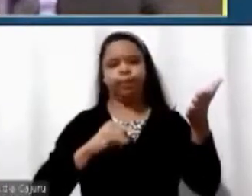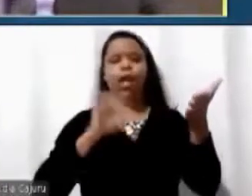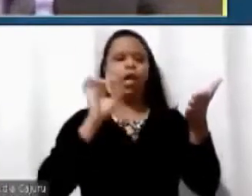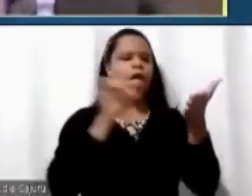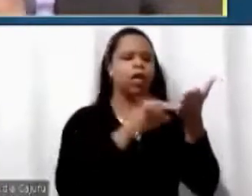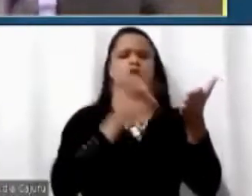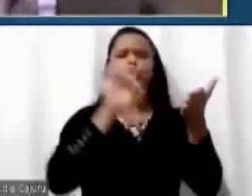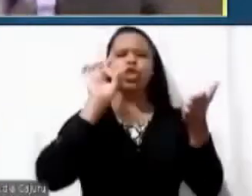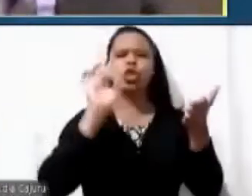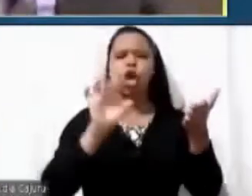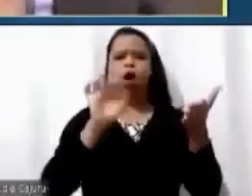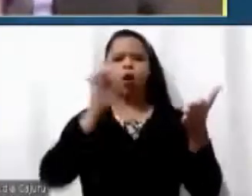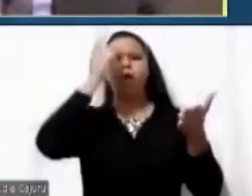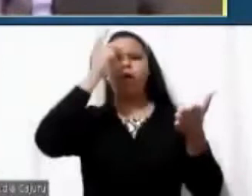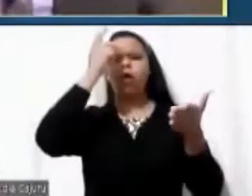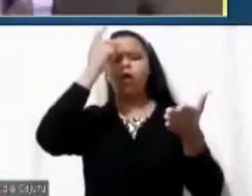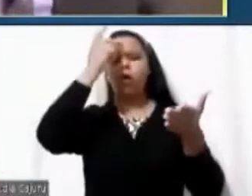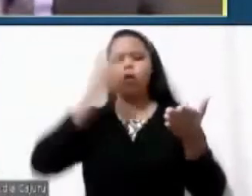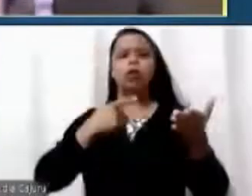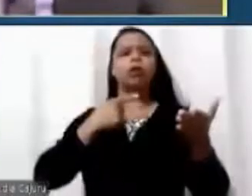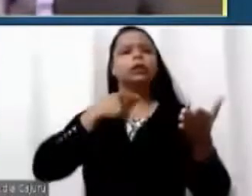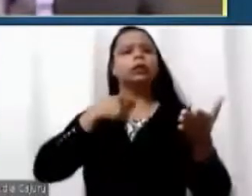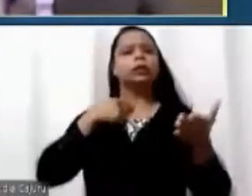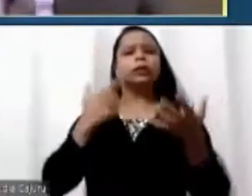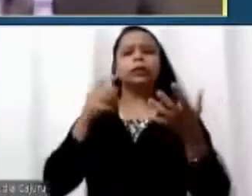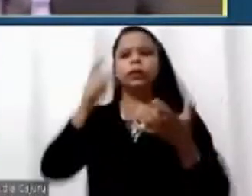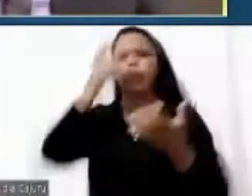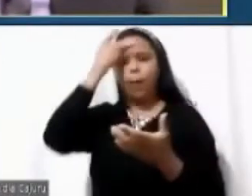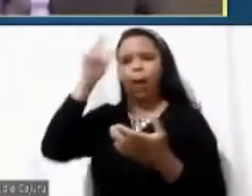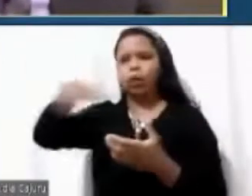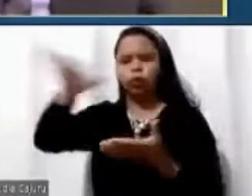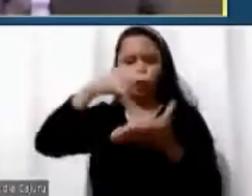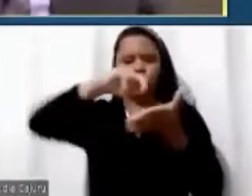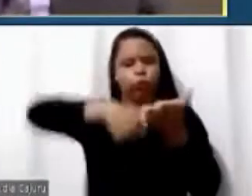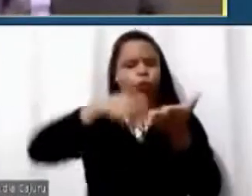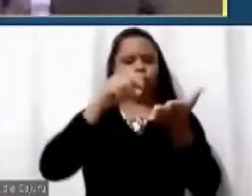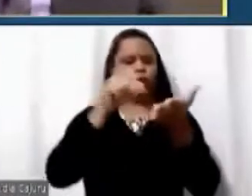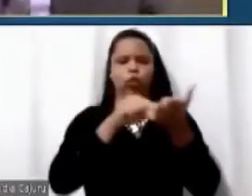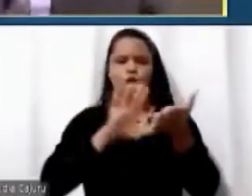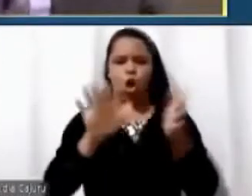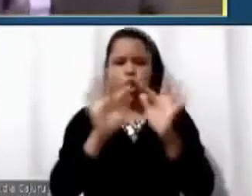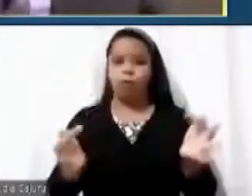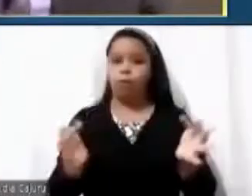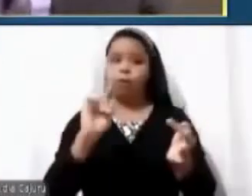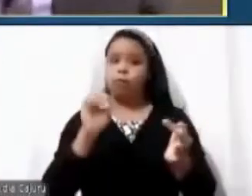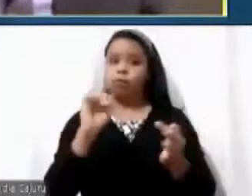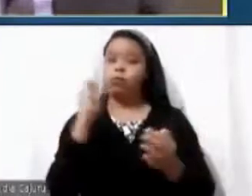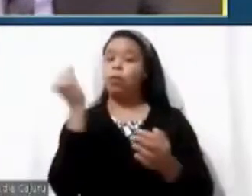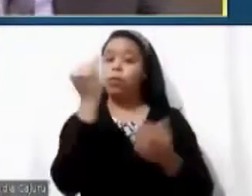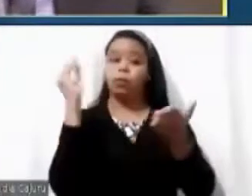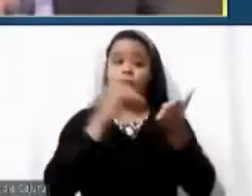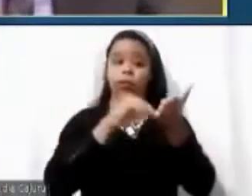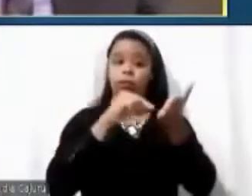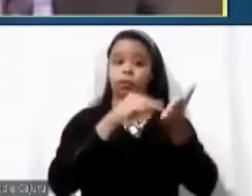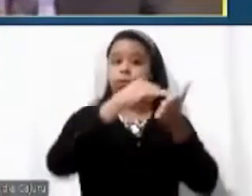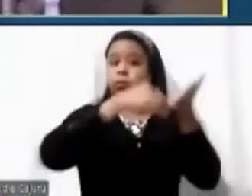que ele teve plena compreensão dos prós e contras do tratamento que será oportunizado a ele, para